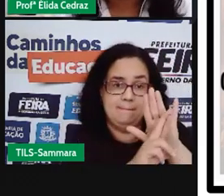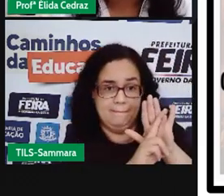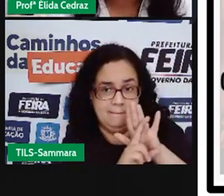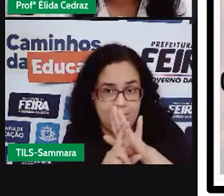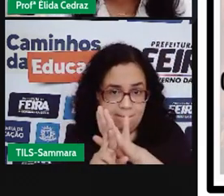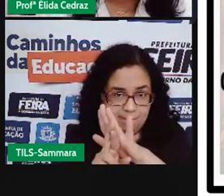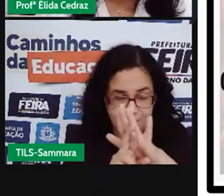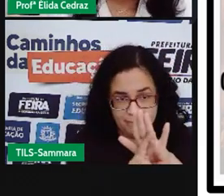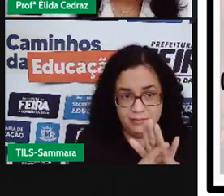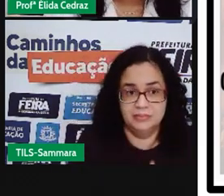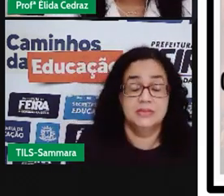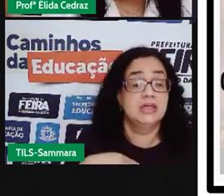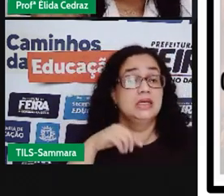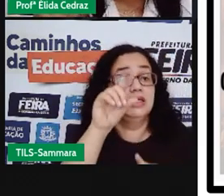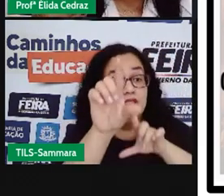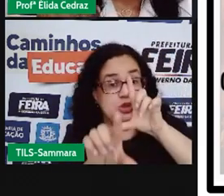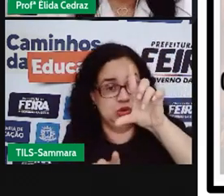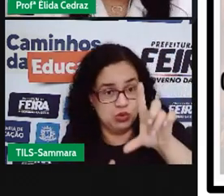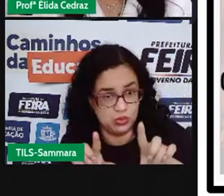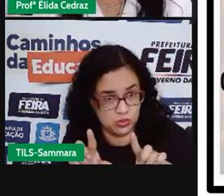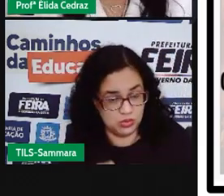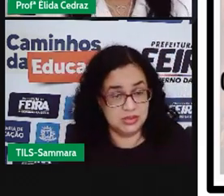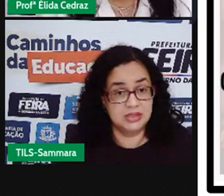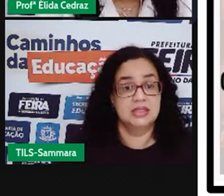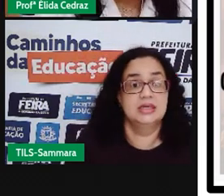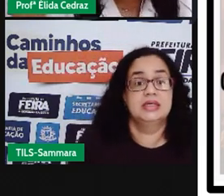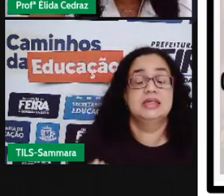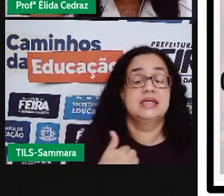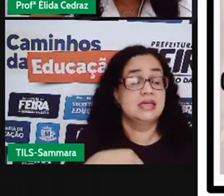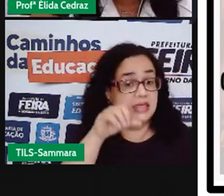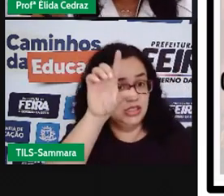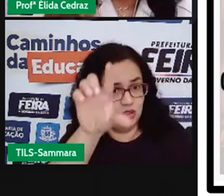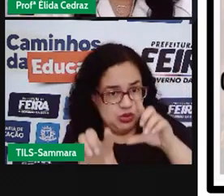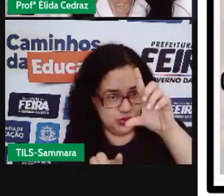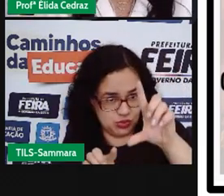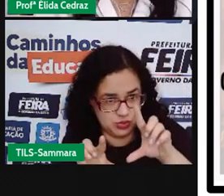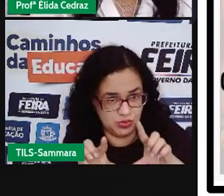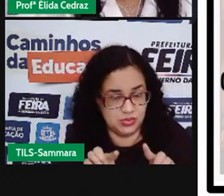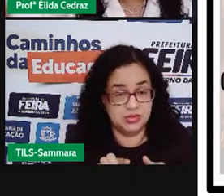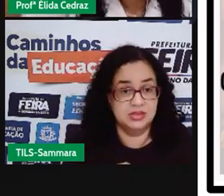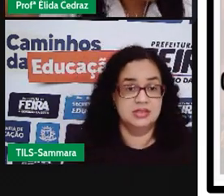representante. Ele escolhia quem iria escolher,